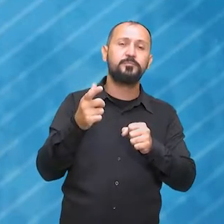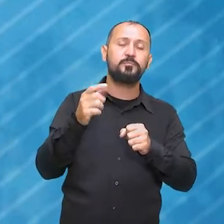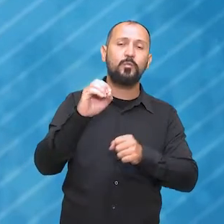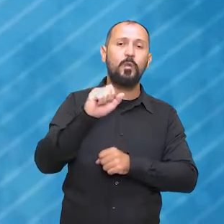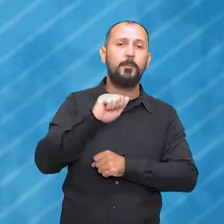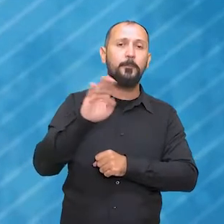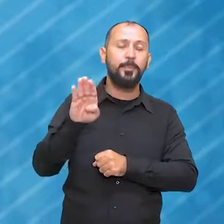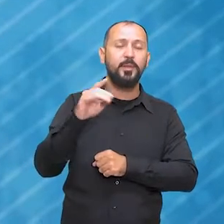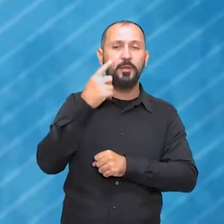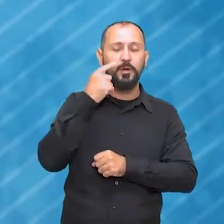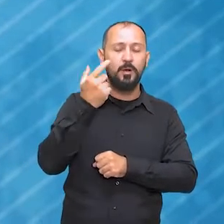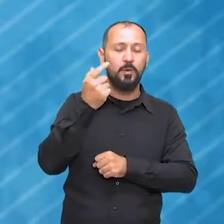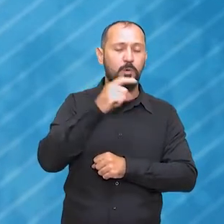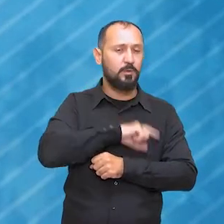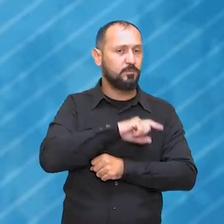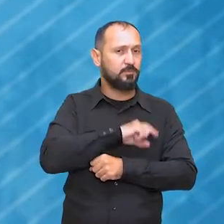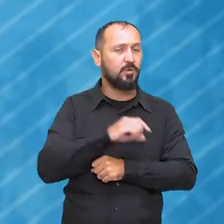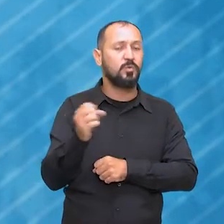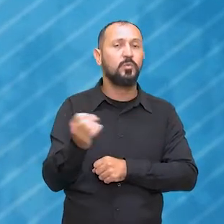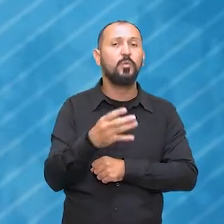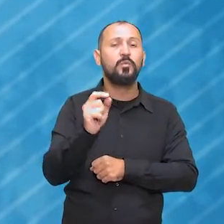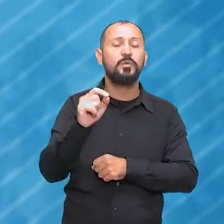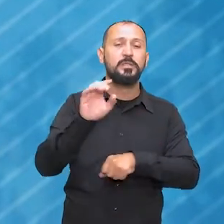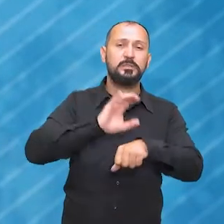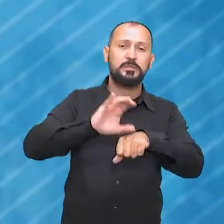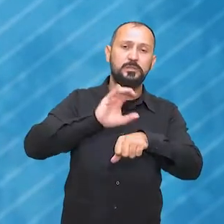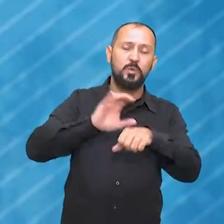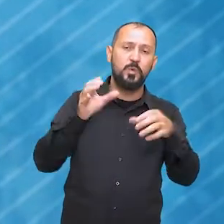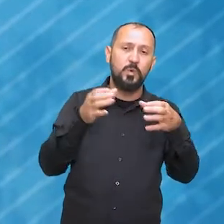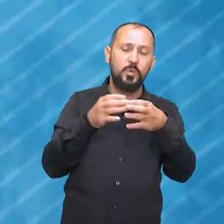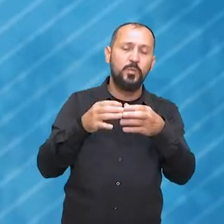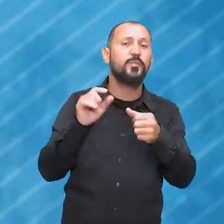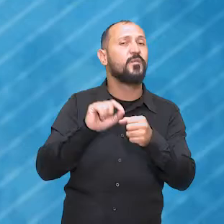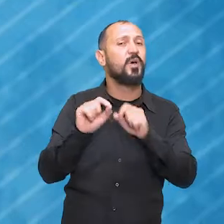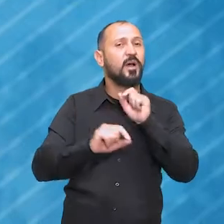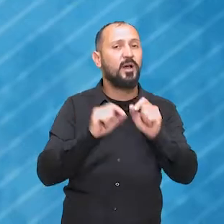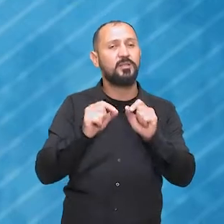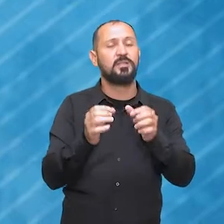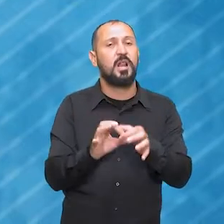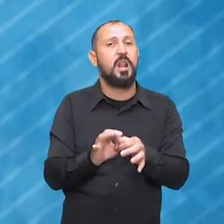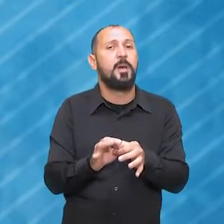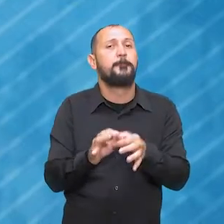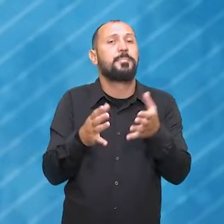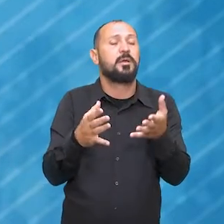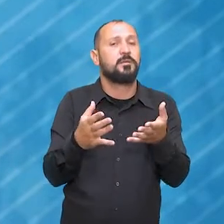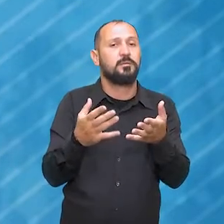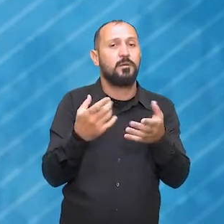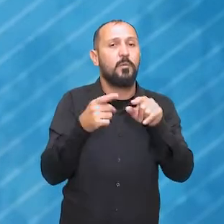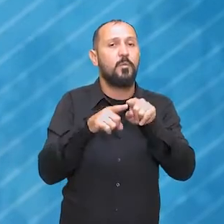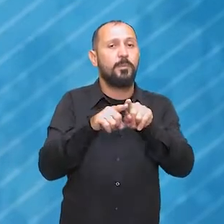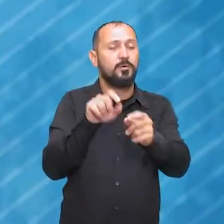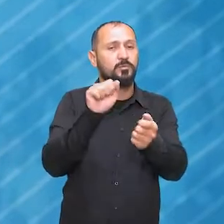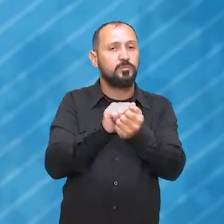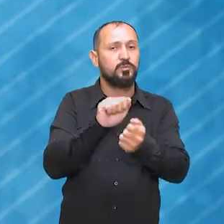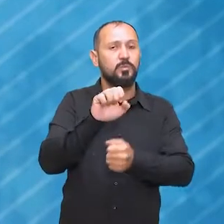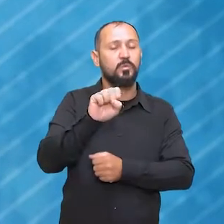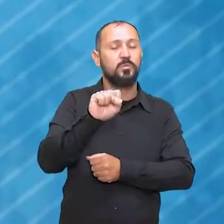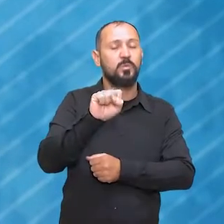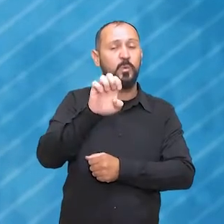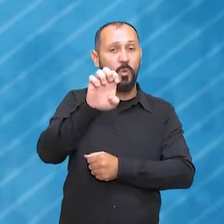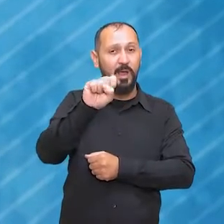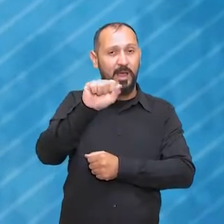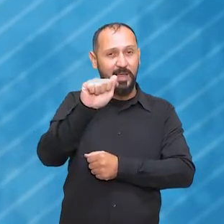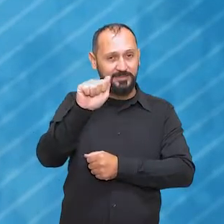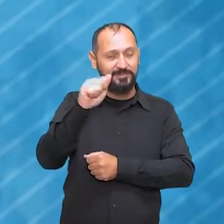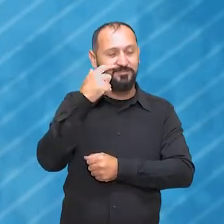faculdade, recém-formado, recém-OAB, recém com a carteirinha, E esses cursos que as comissões dão, que elas